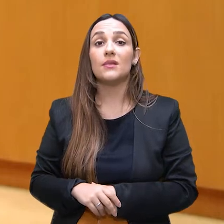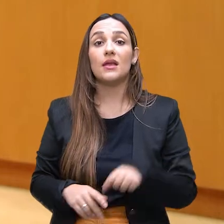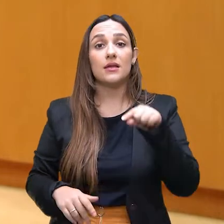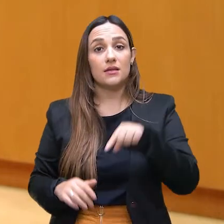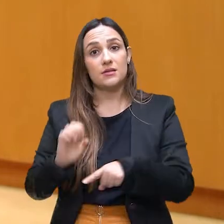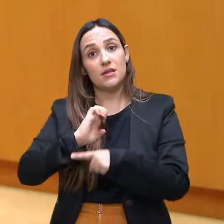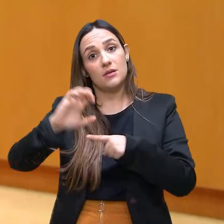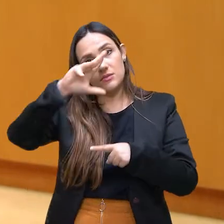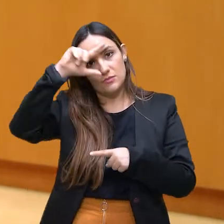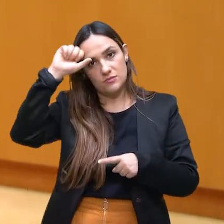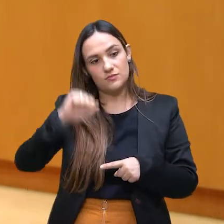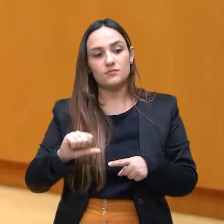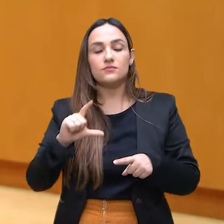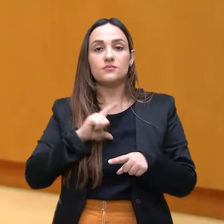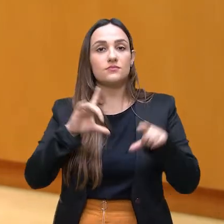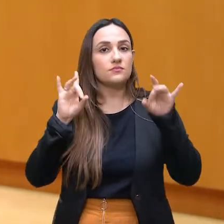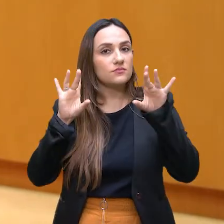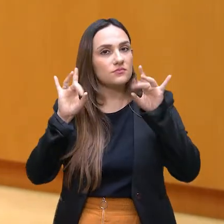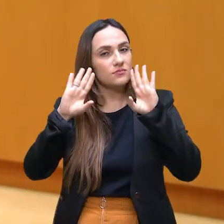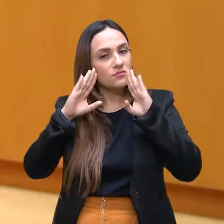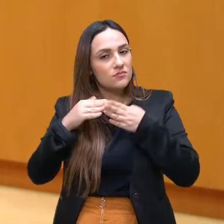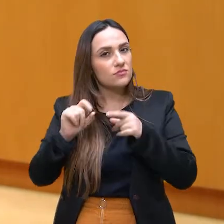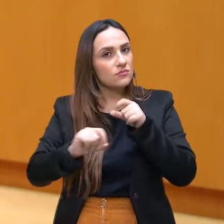uma peculiaridade também.